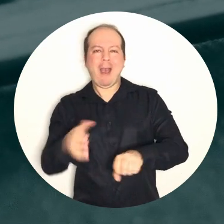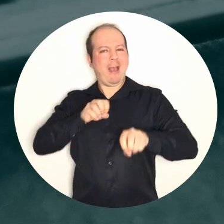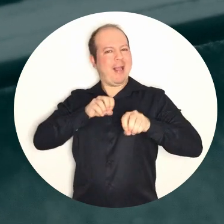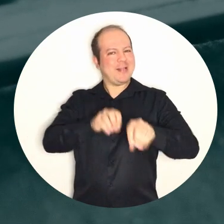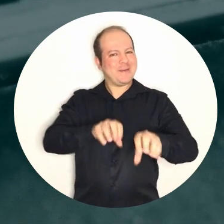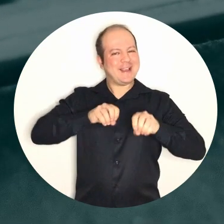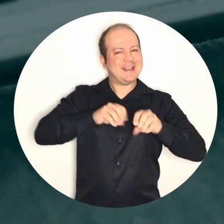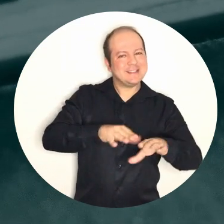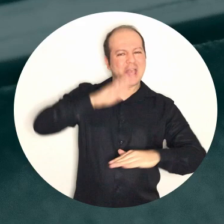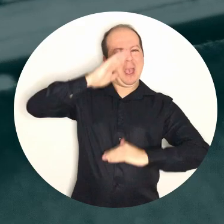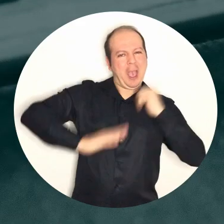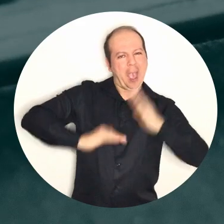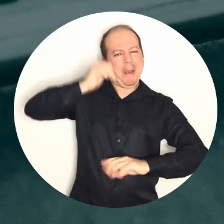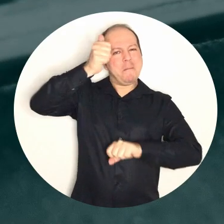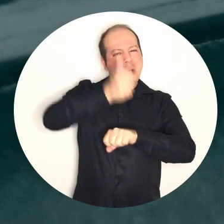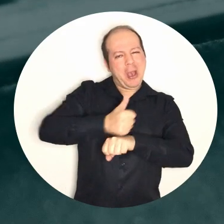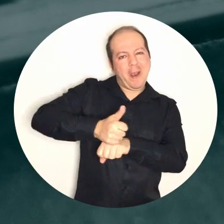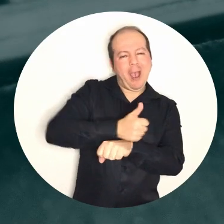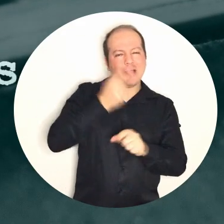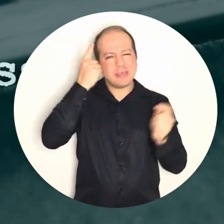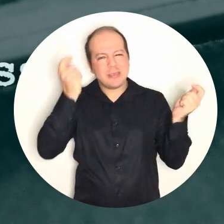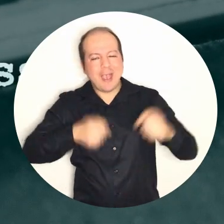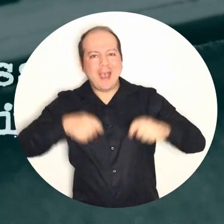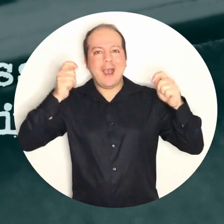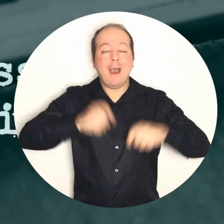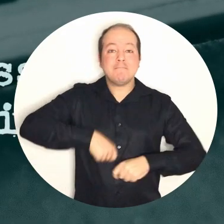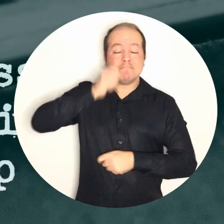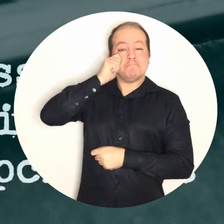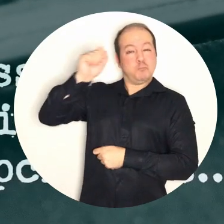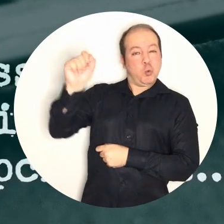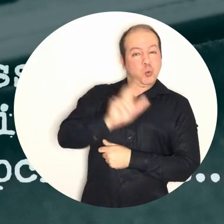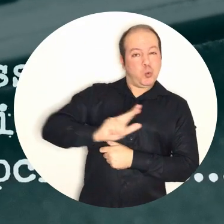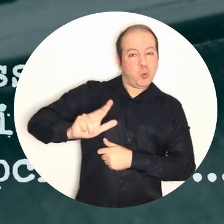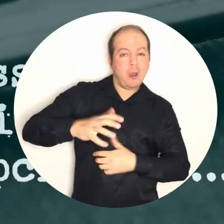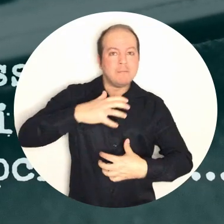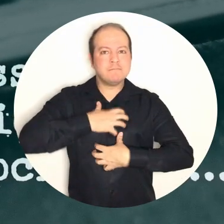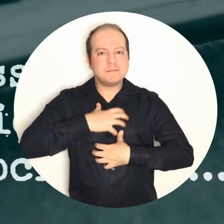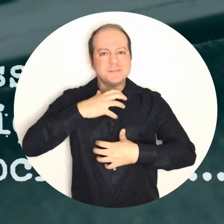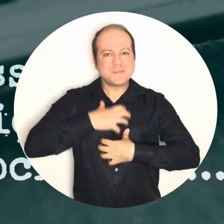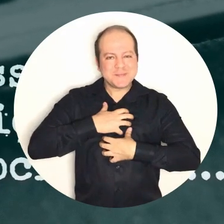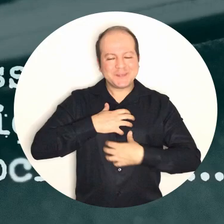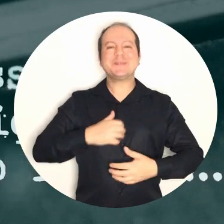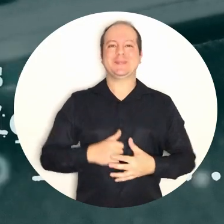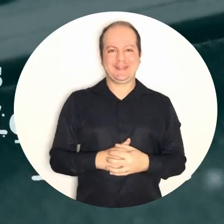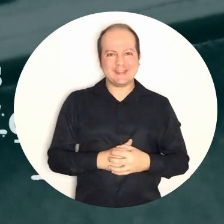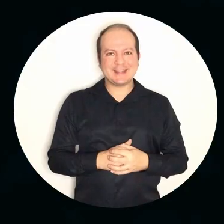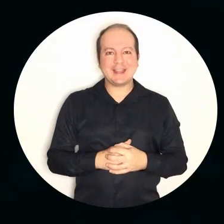democrática, educativa, profissional e capaz de despertar grandes